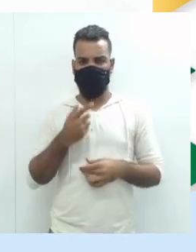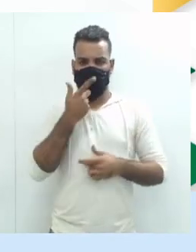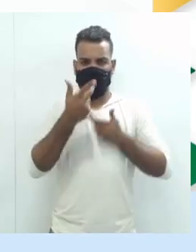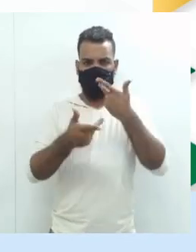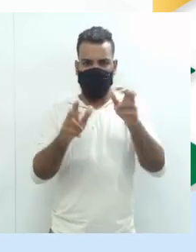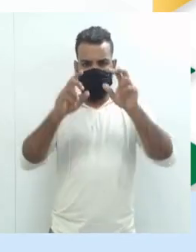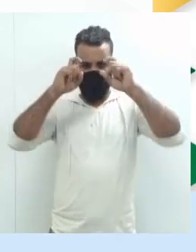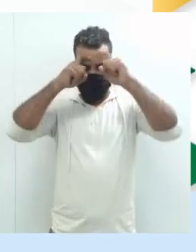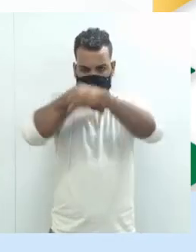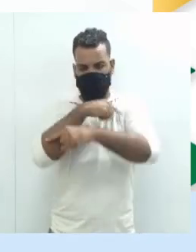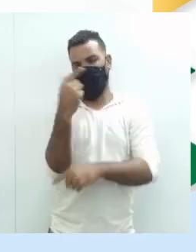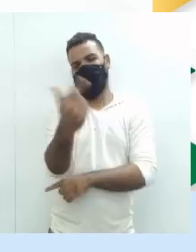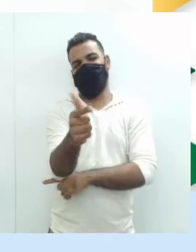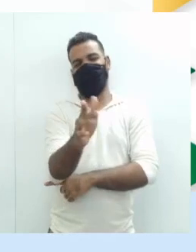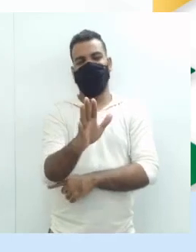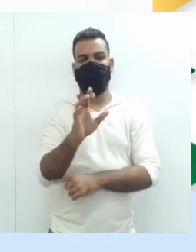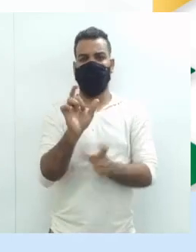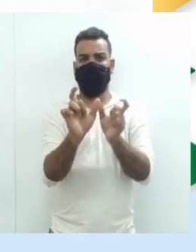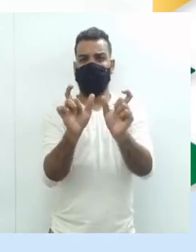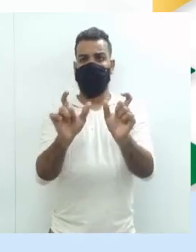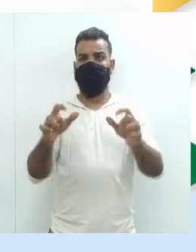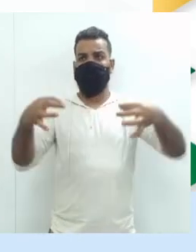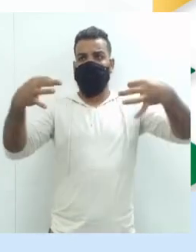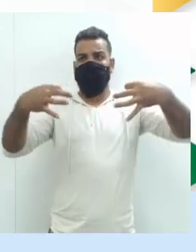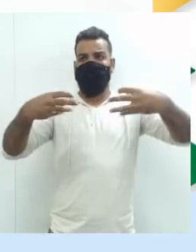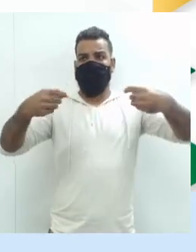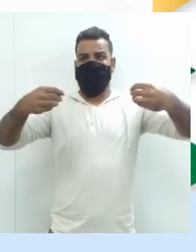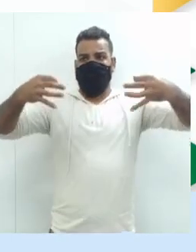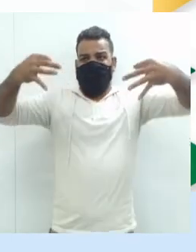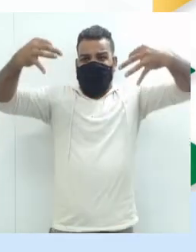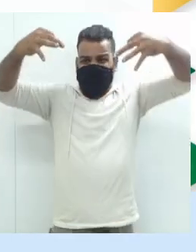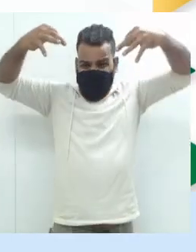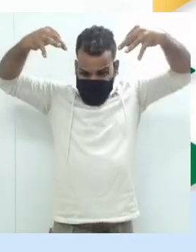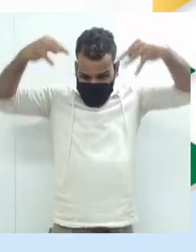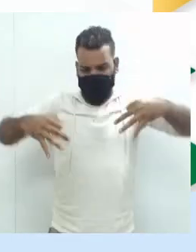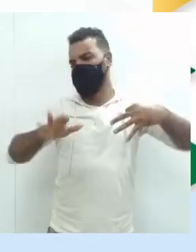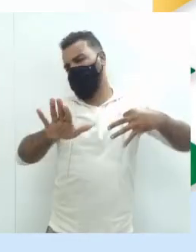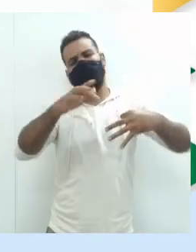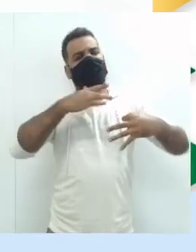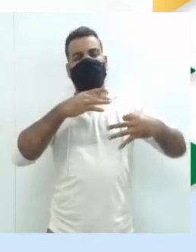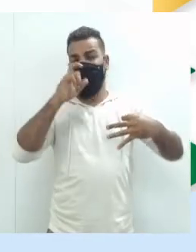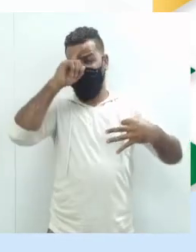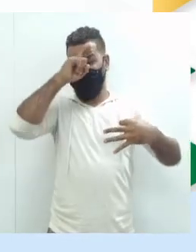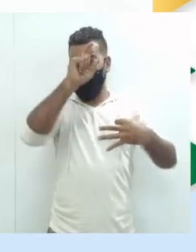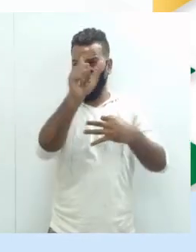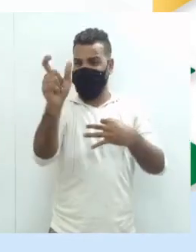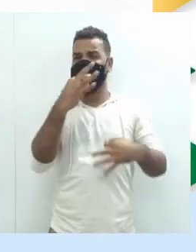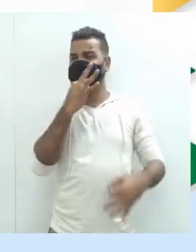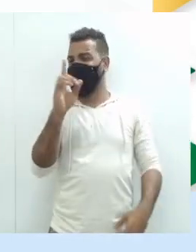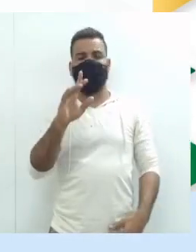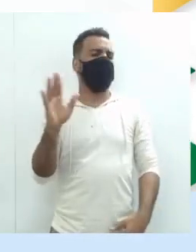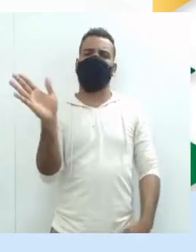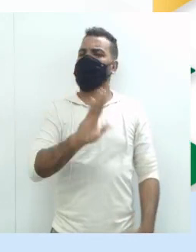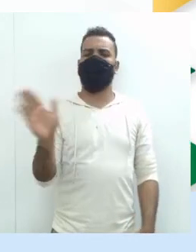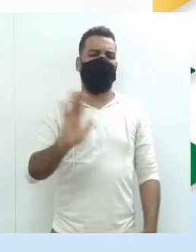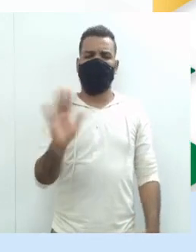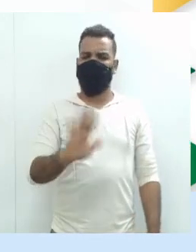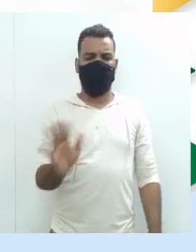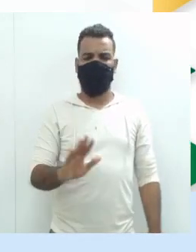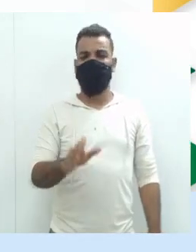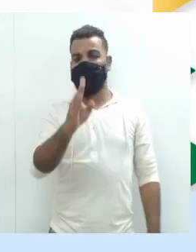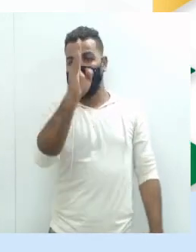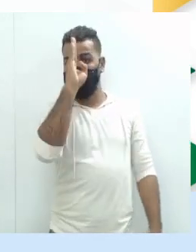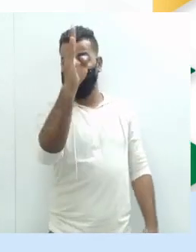difícil, né? Por quê? Porque o objetivo é tentar falar diretamente com você, que é o público-alvo, certo? Então, tem